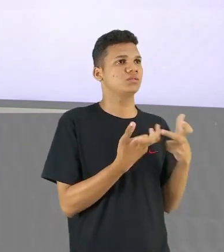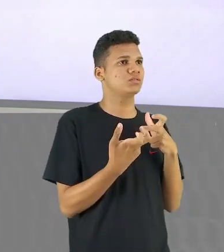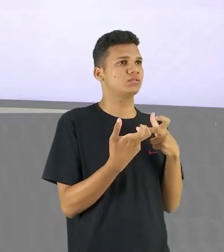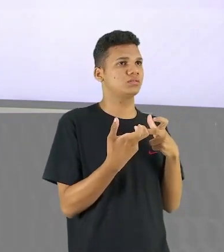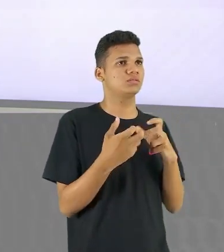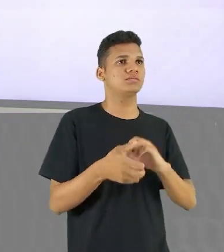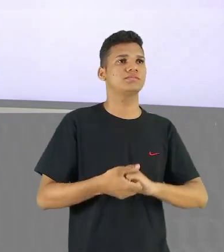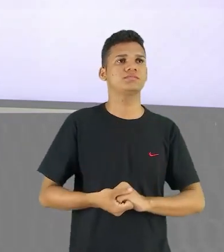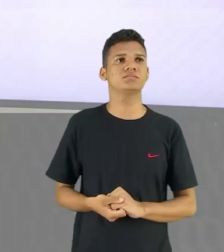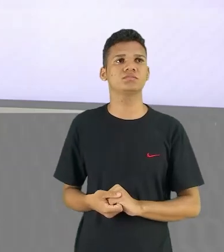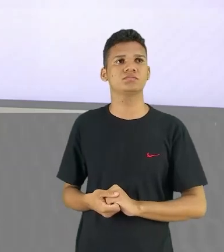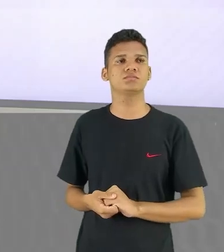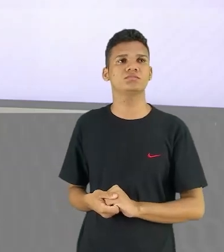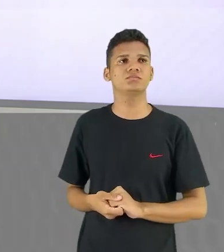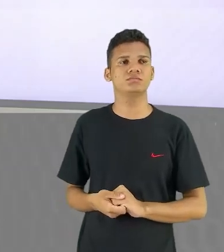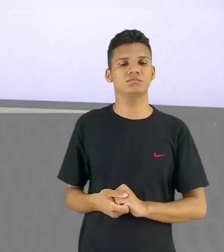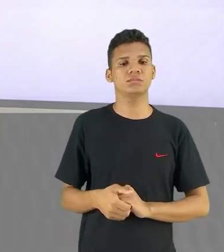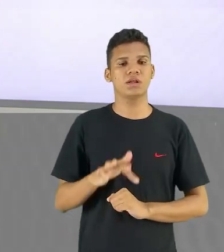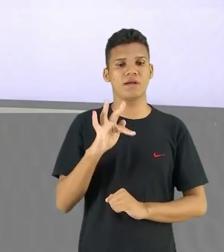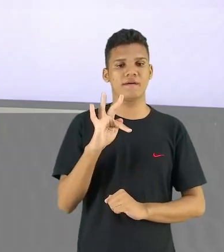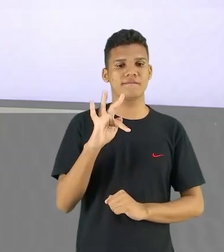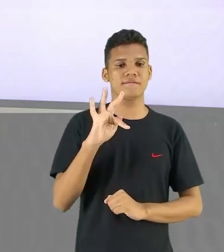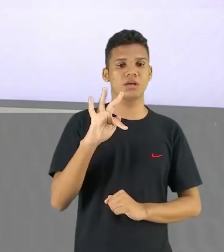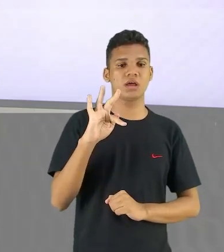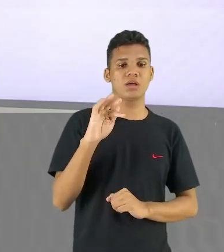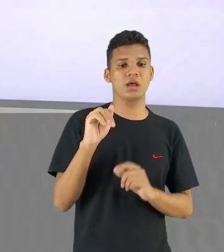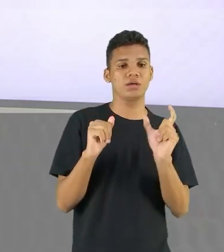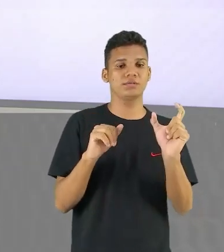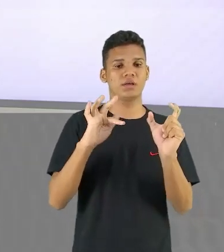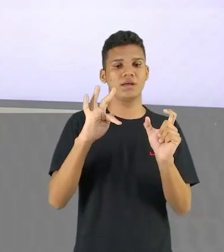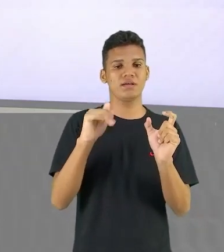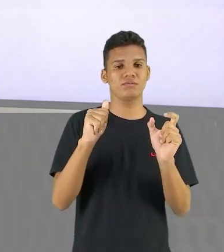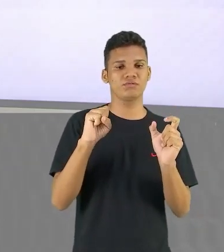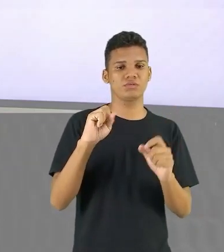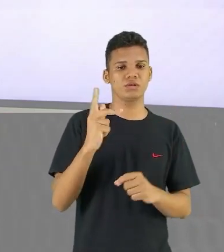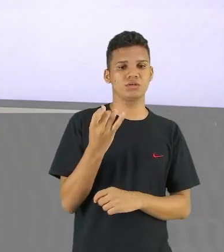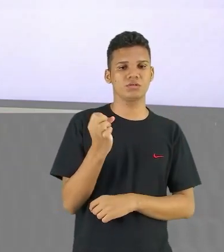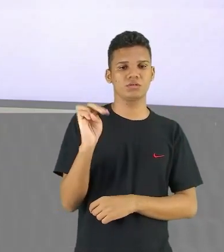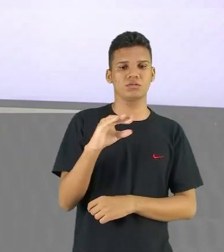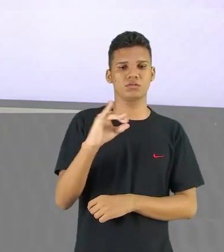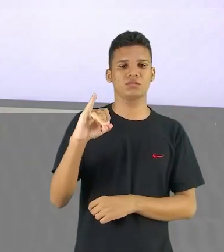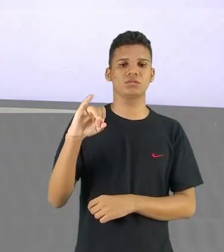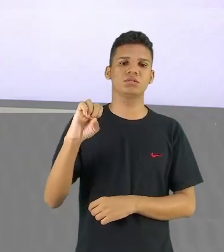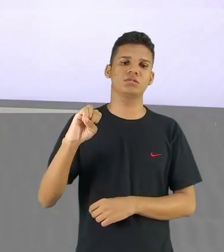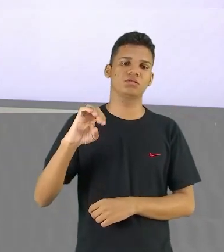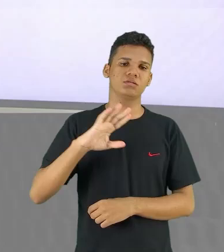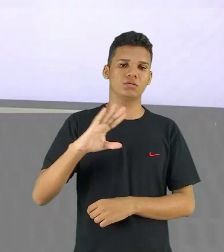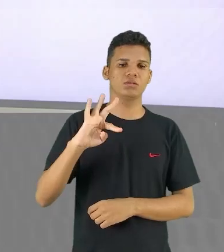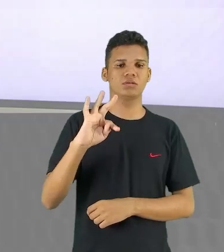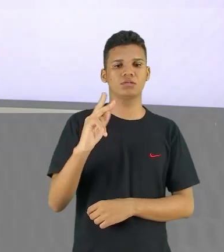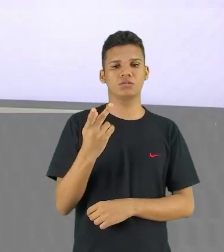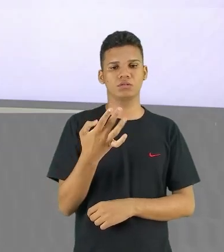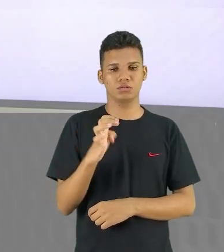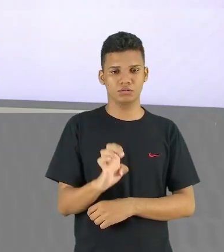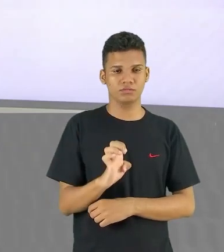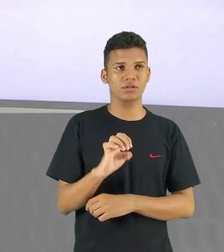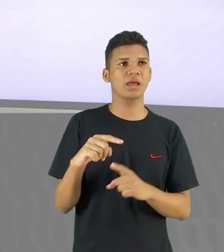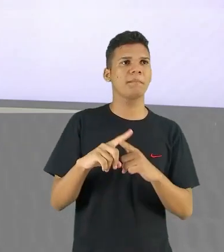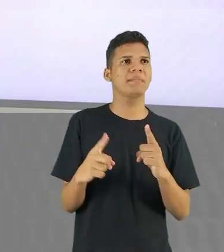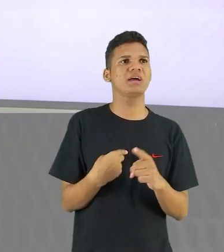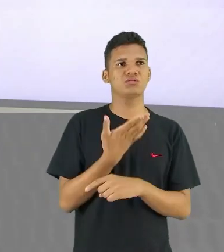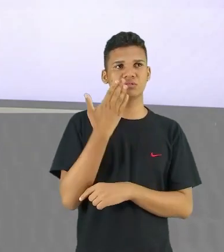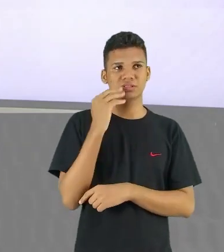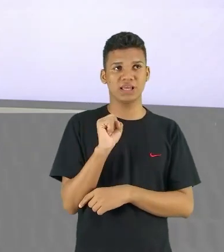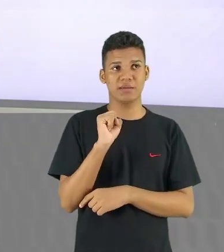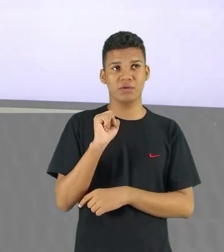Fashion is the second highest polluting industry in the world behind oil. Sabe esse ND que